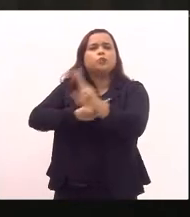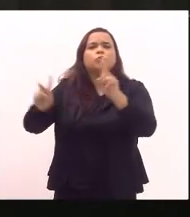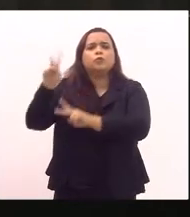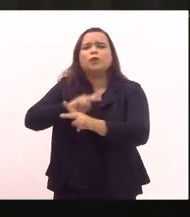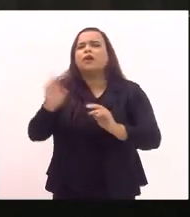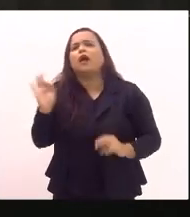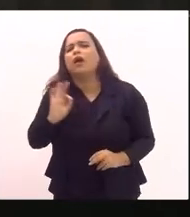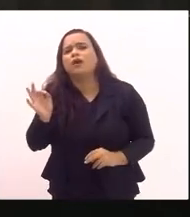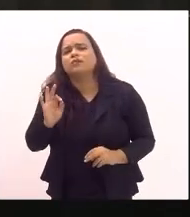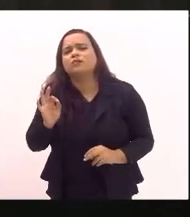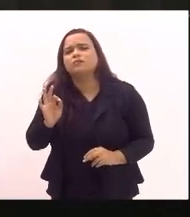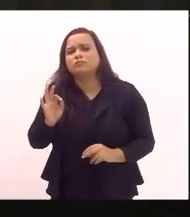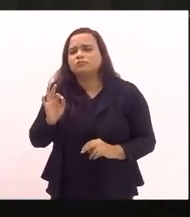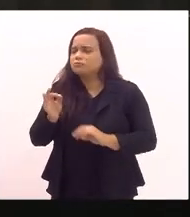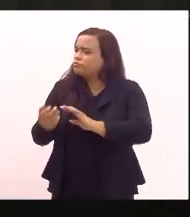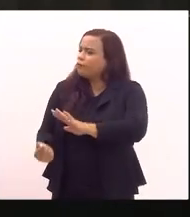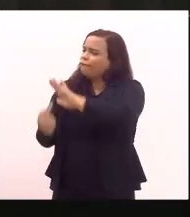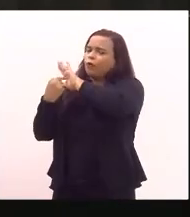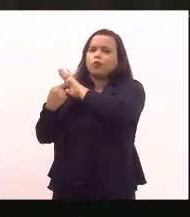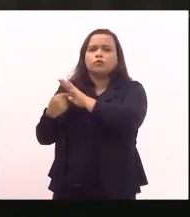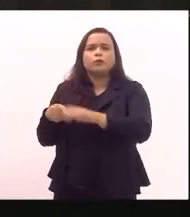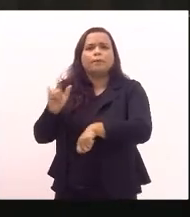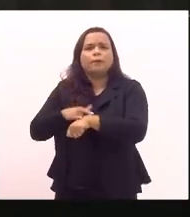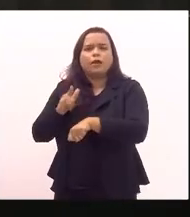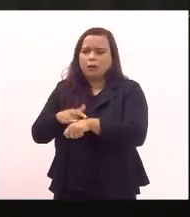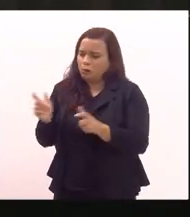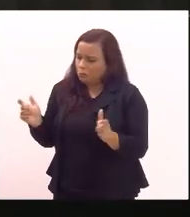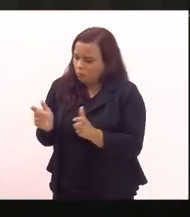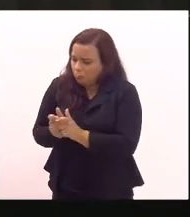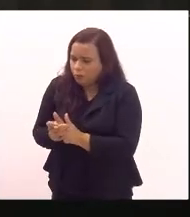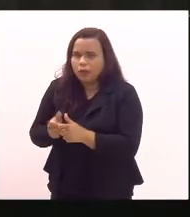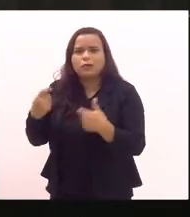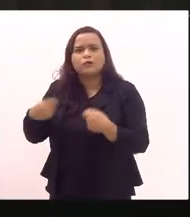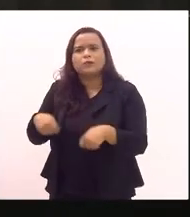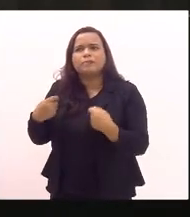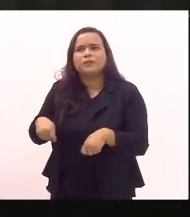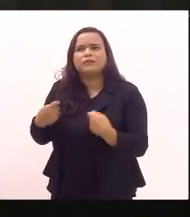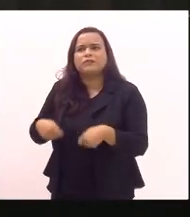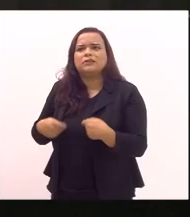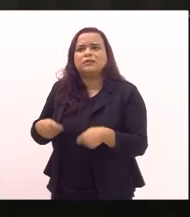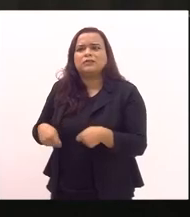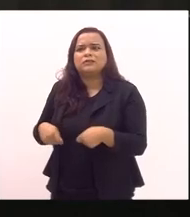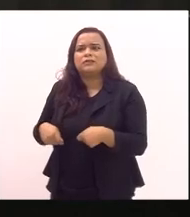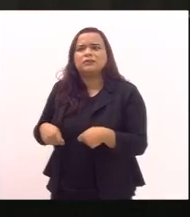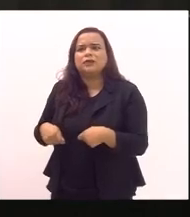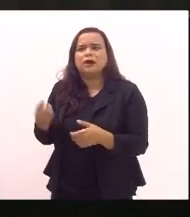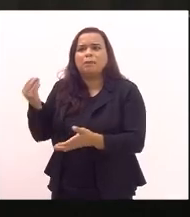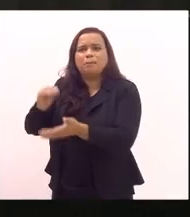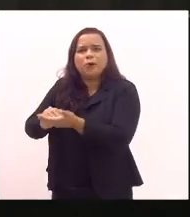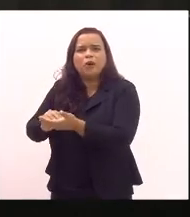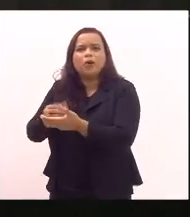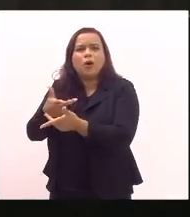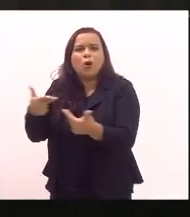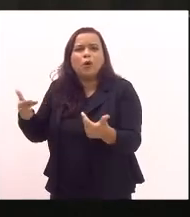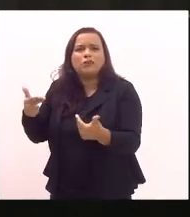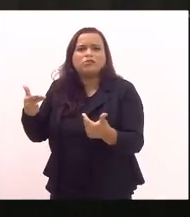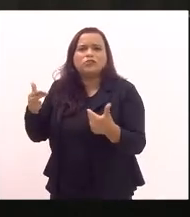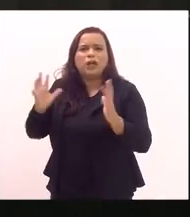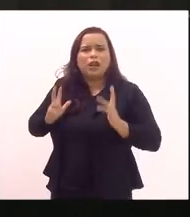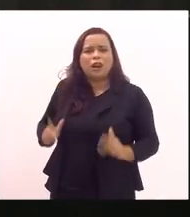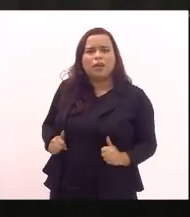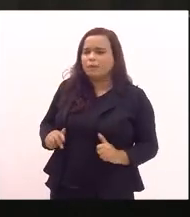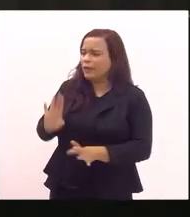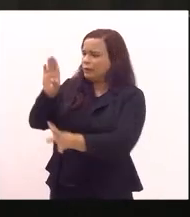fundo né com banheiro minúsculo que precisa ser dividido com objetos de limpeza